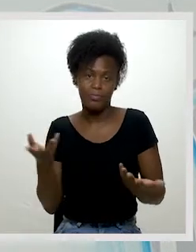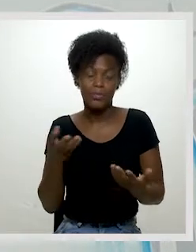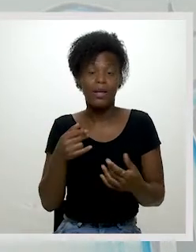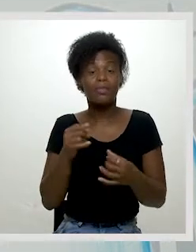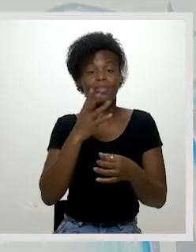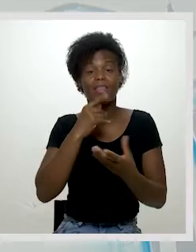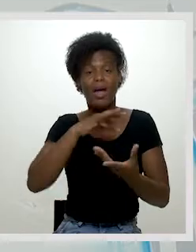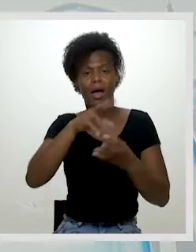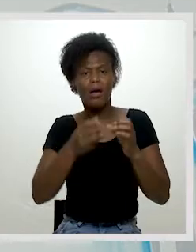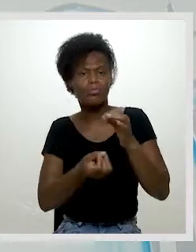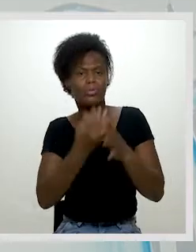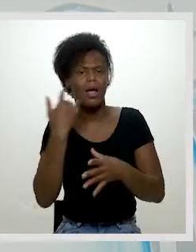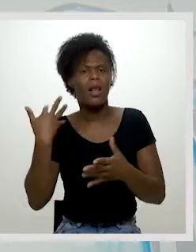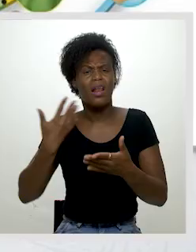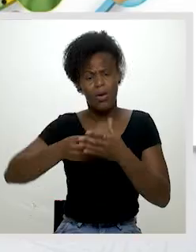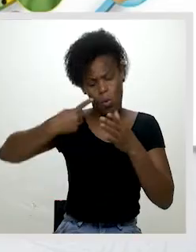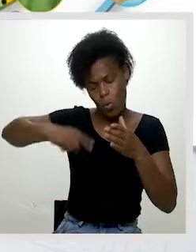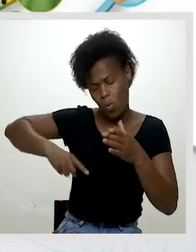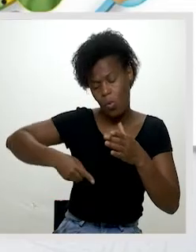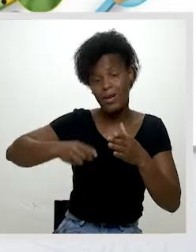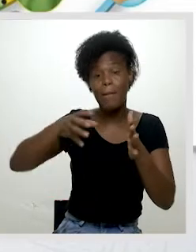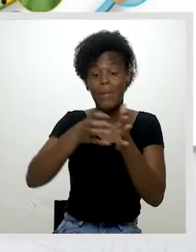Formou-se então a Terra nessa época, lá no centro